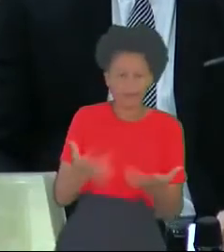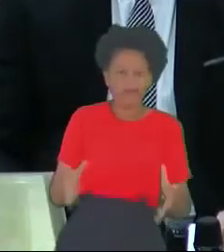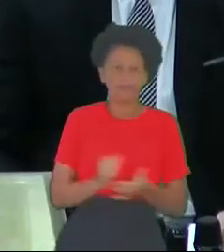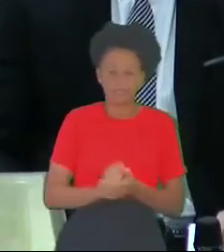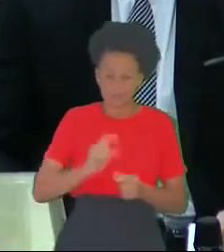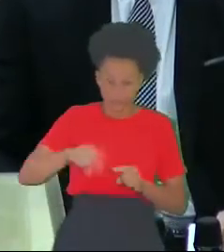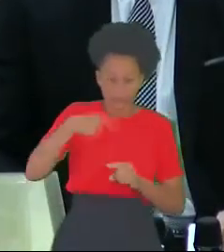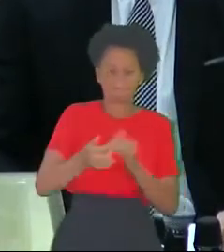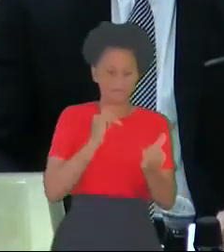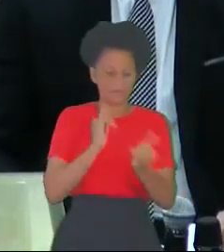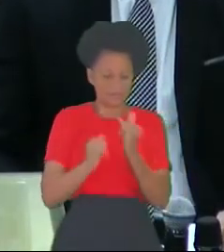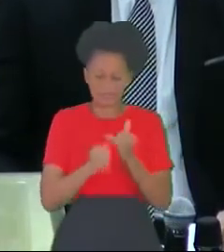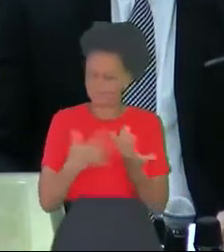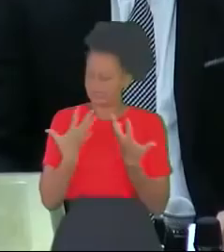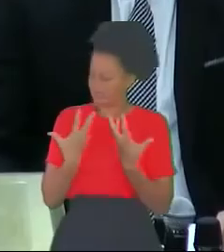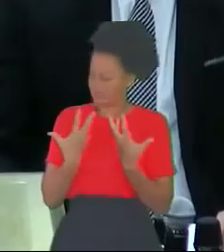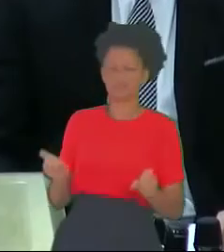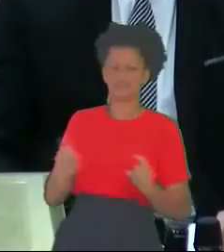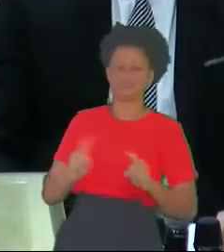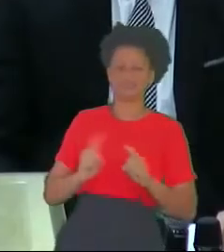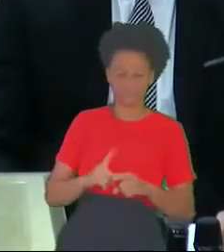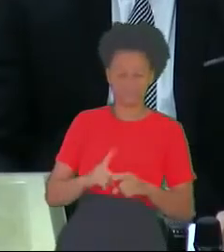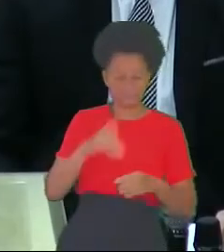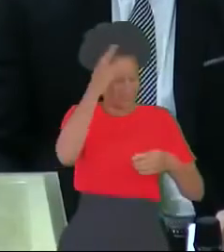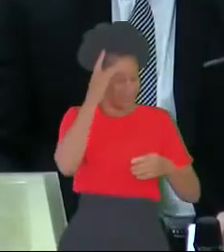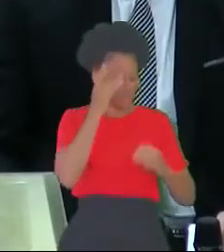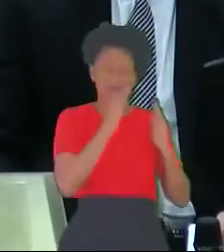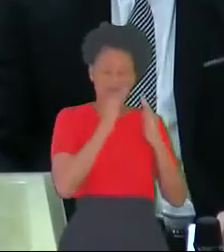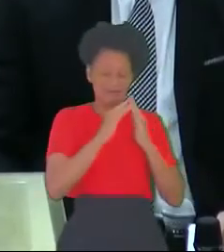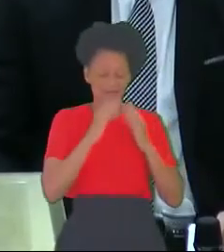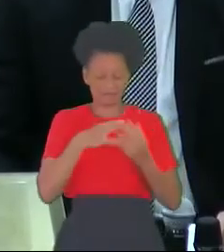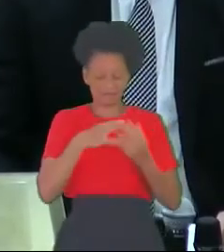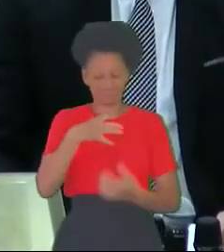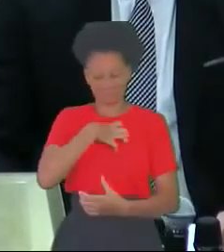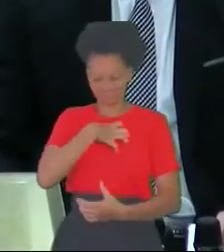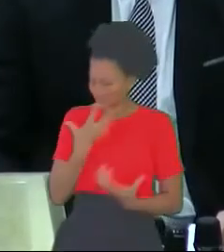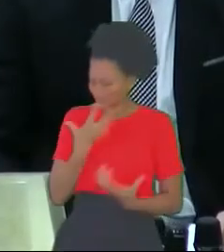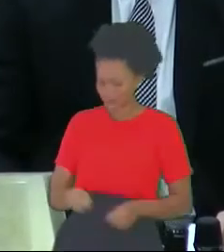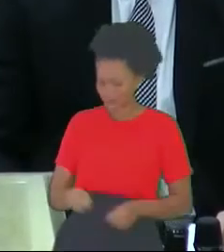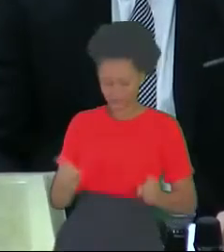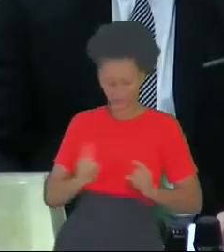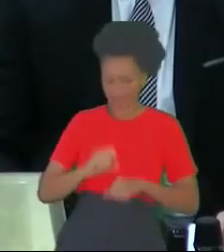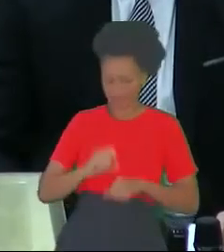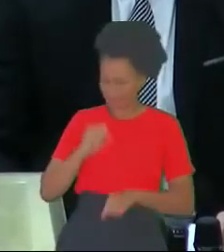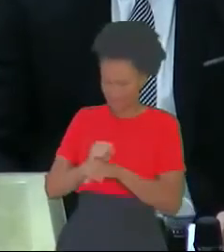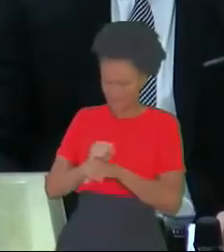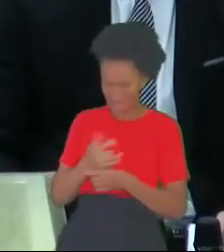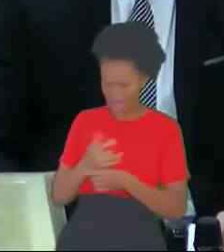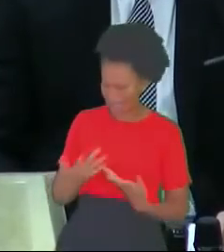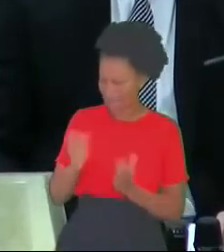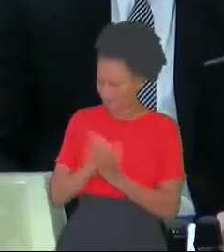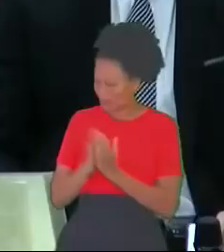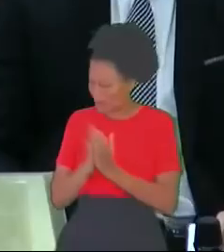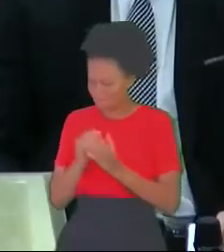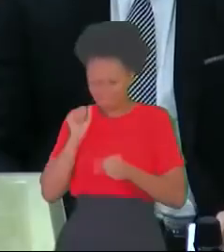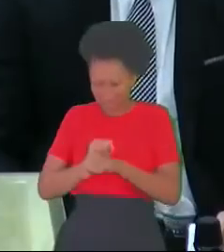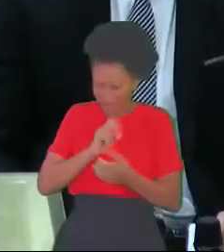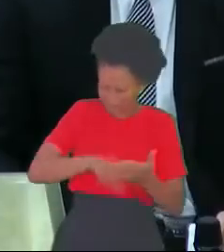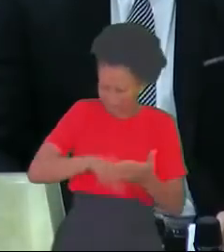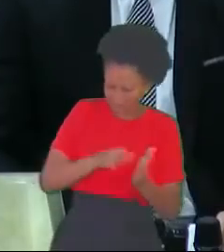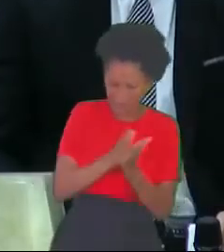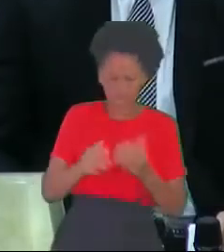da internet, que não está conformado. Tem gente lá em casa que não está conformado. Tem gente em outros estados que não estão conformados.